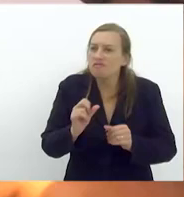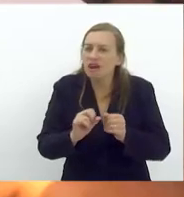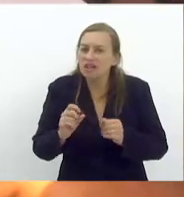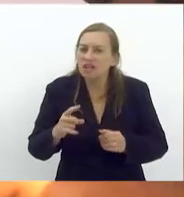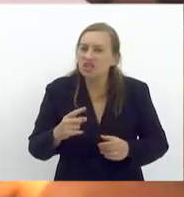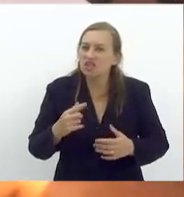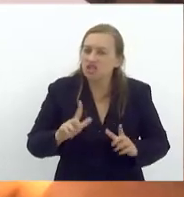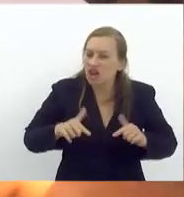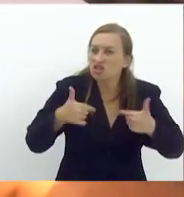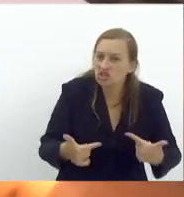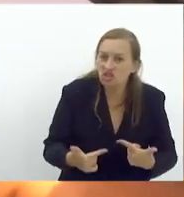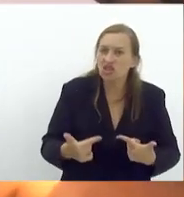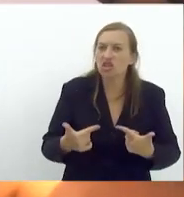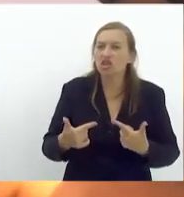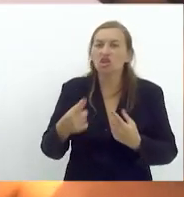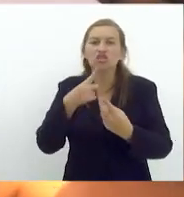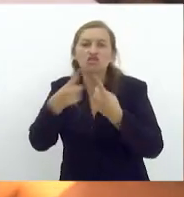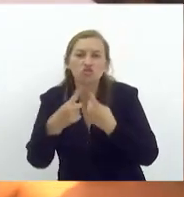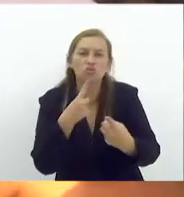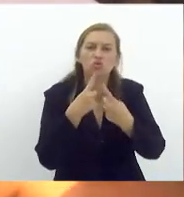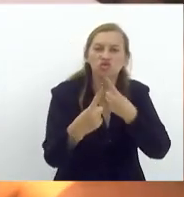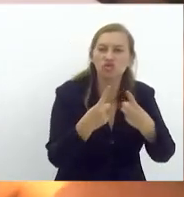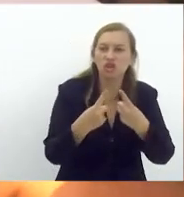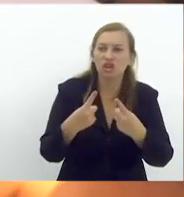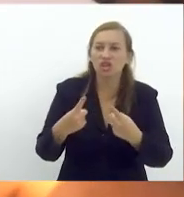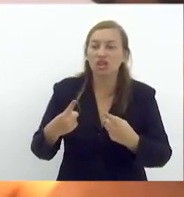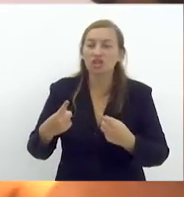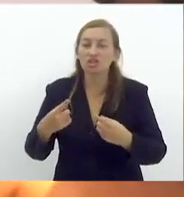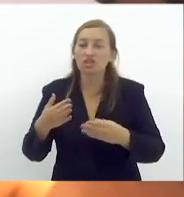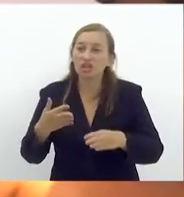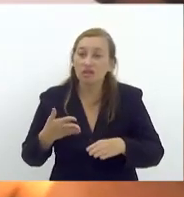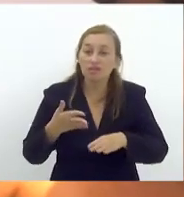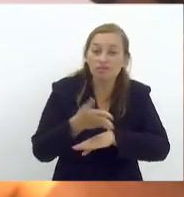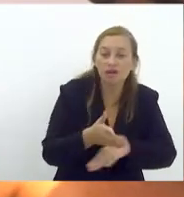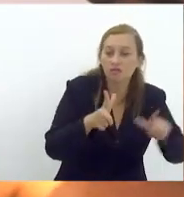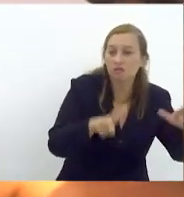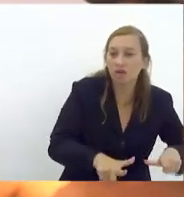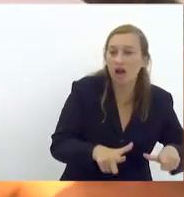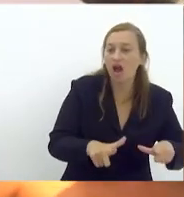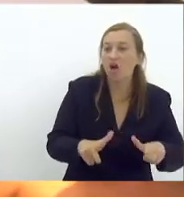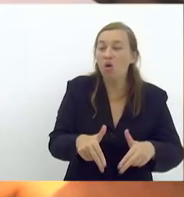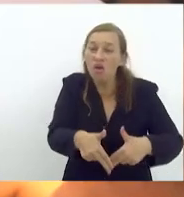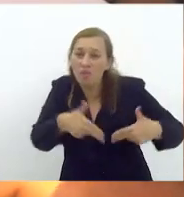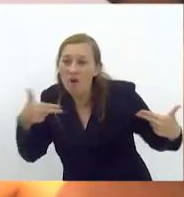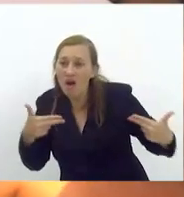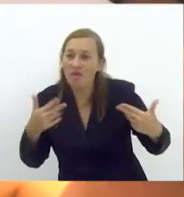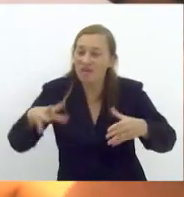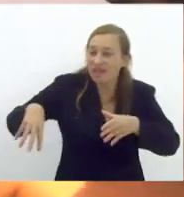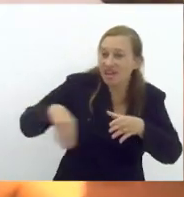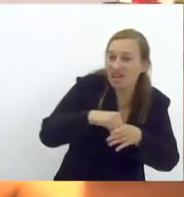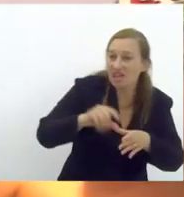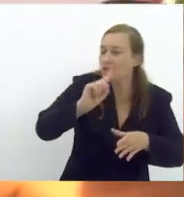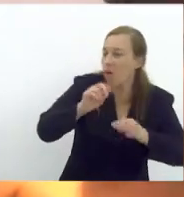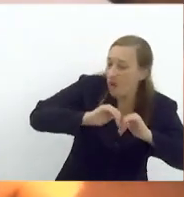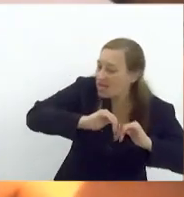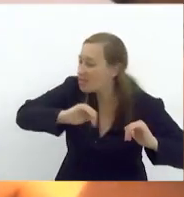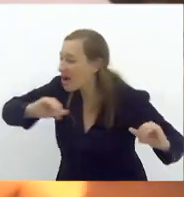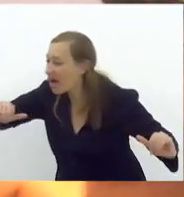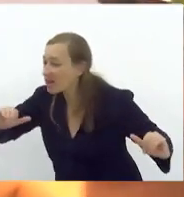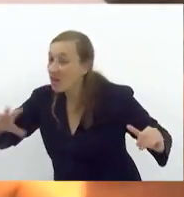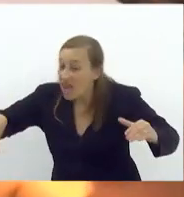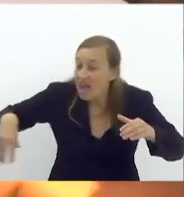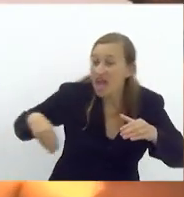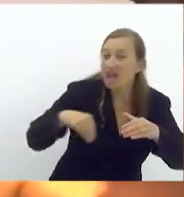gente participar faz a gente debater faz a gente estar nos lugares o Hip Hop é integrador e não é separatista É